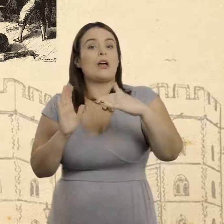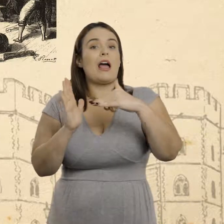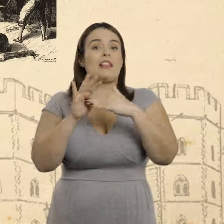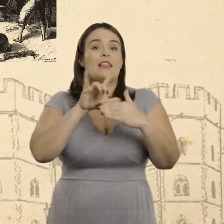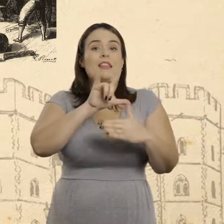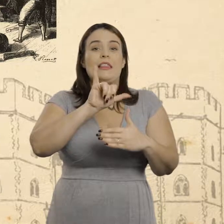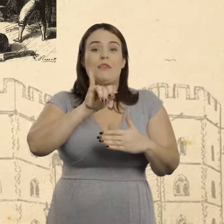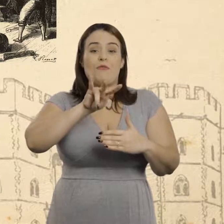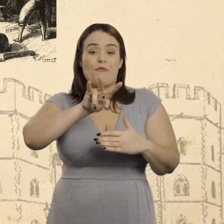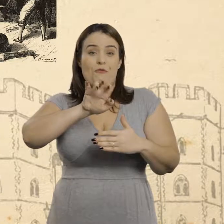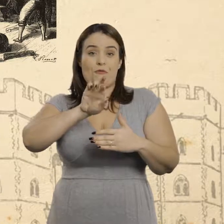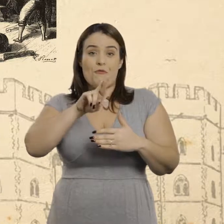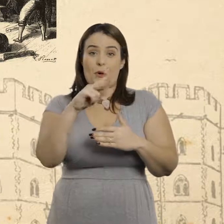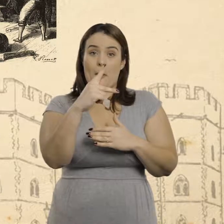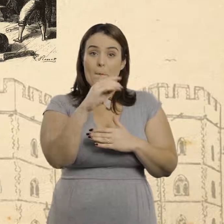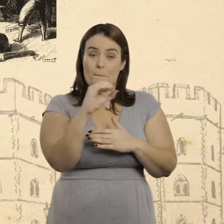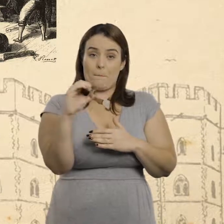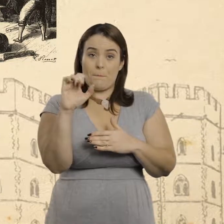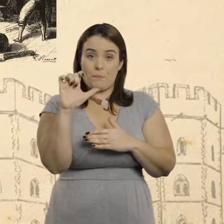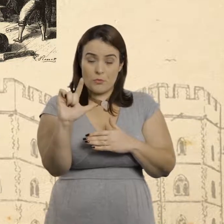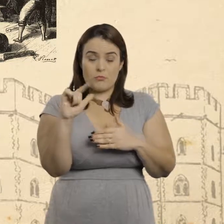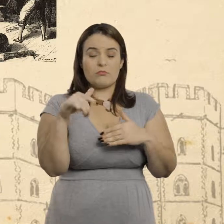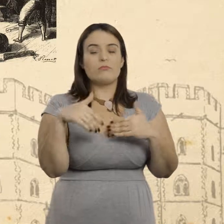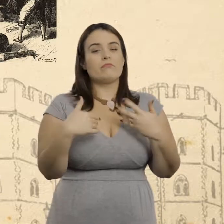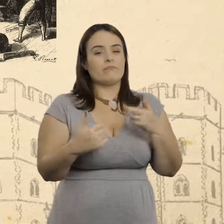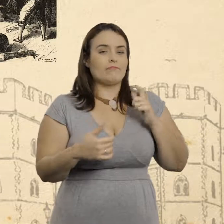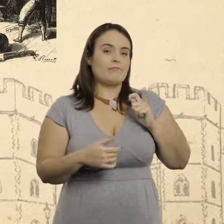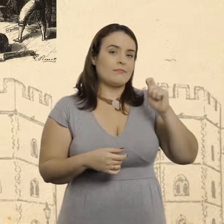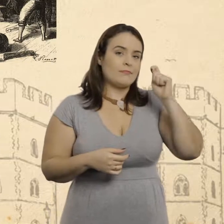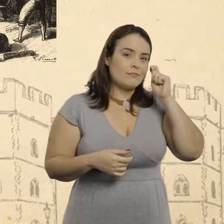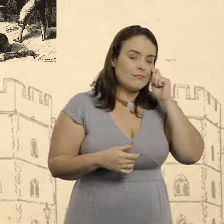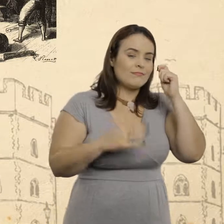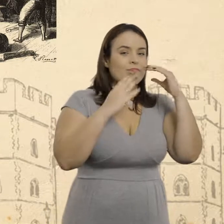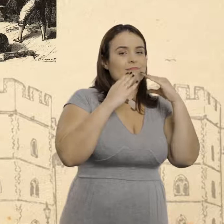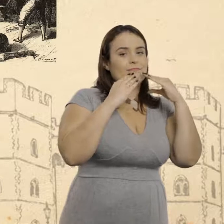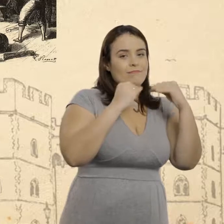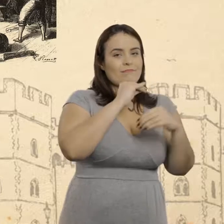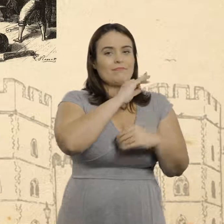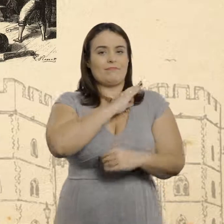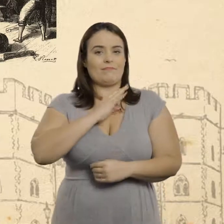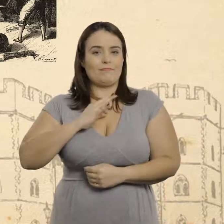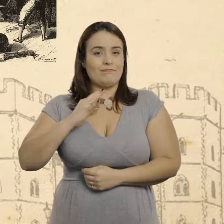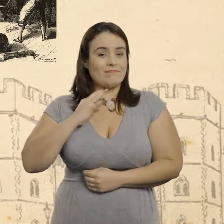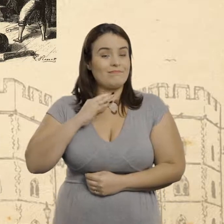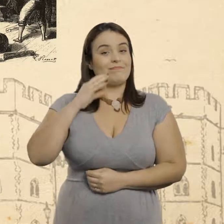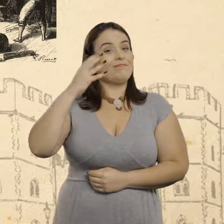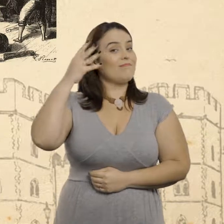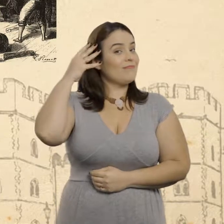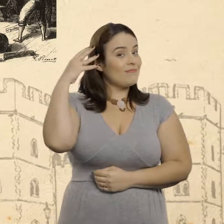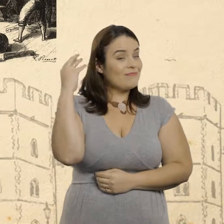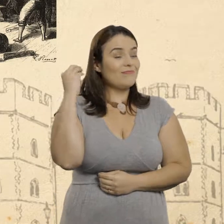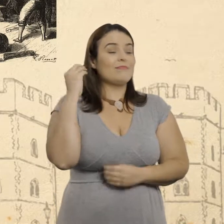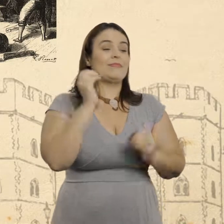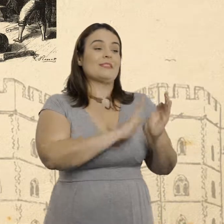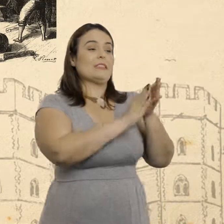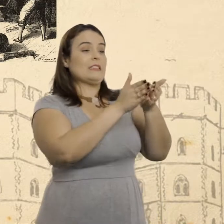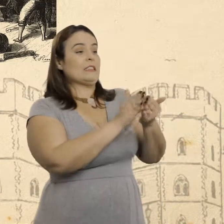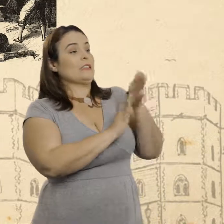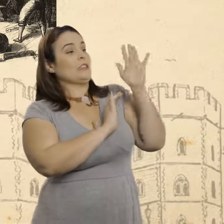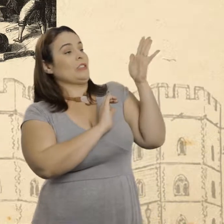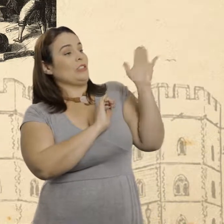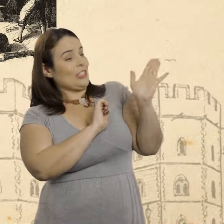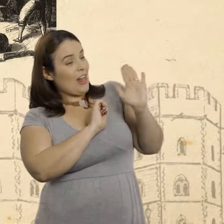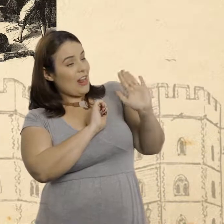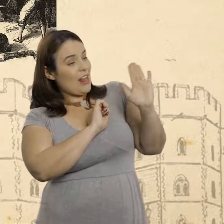um desses trens para Liverpool. O Sr. Fogg, Aouda, Passepartout e o detetive Fix se despediram